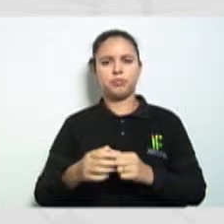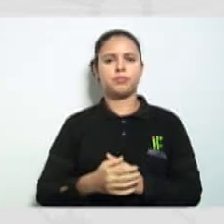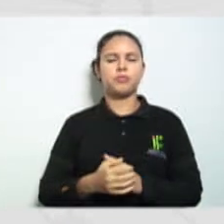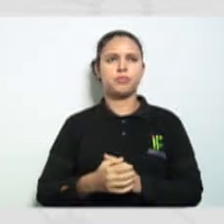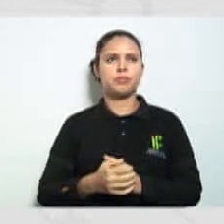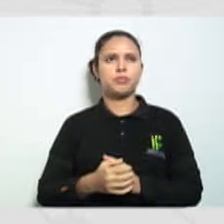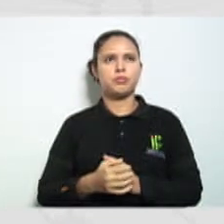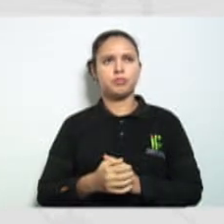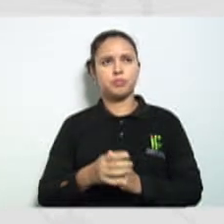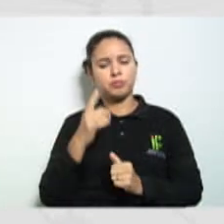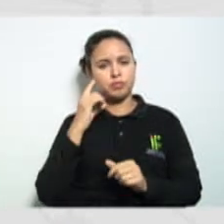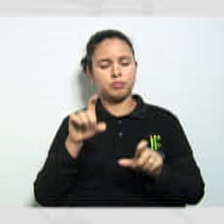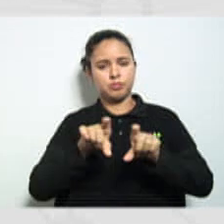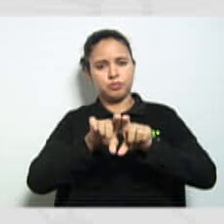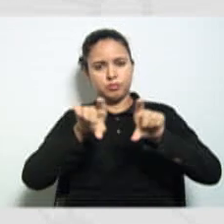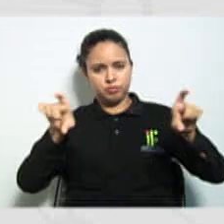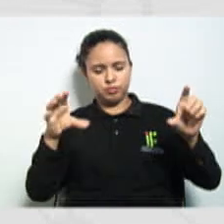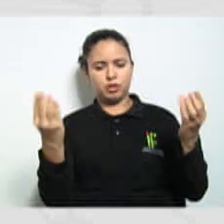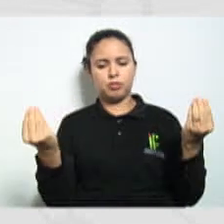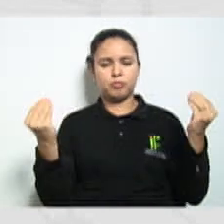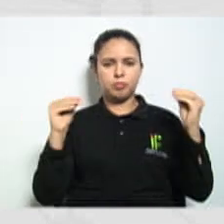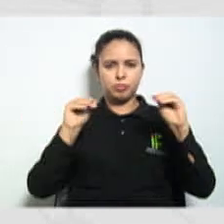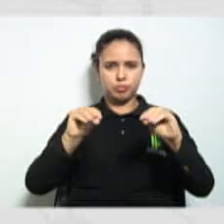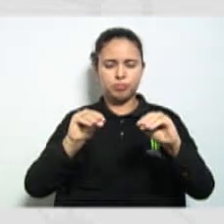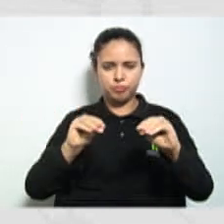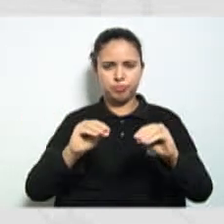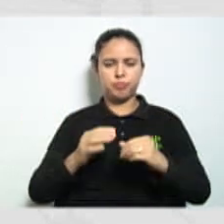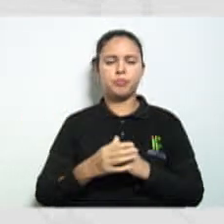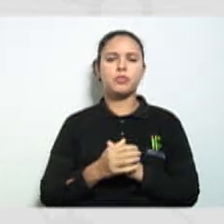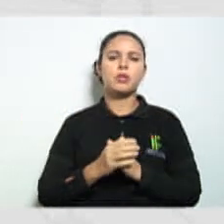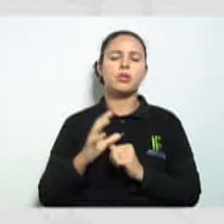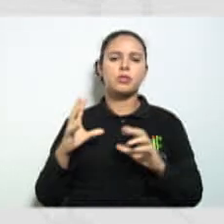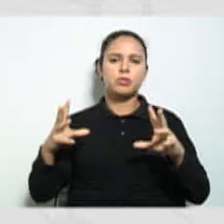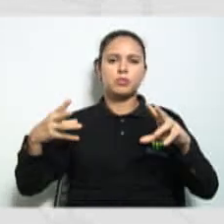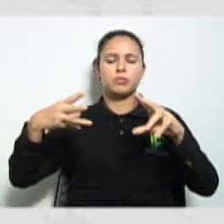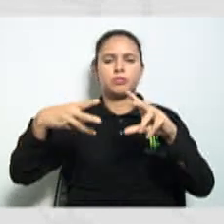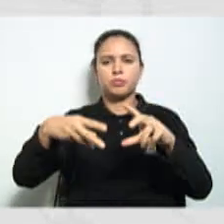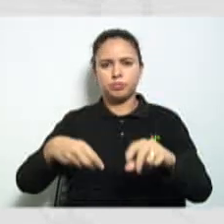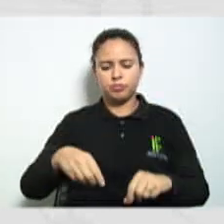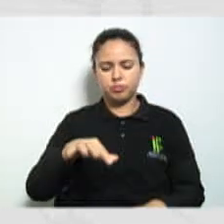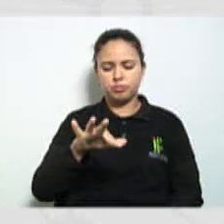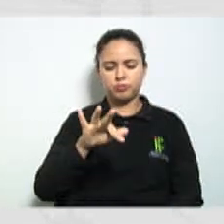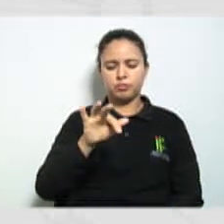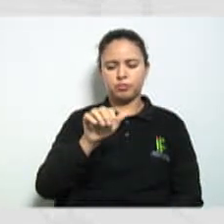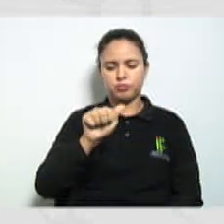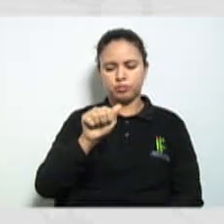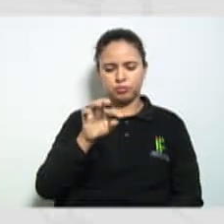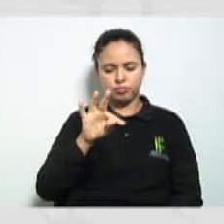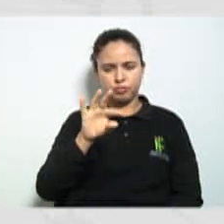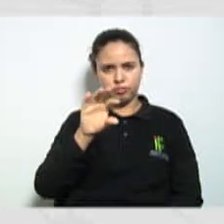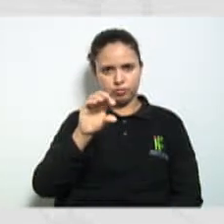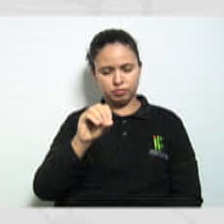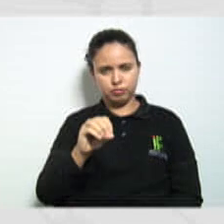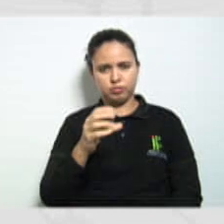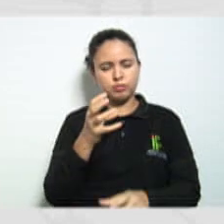Fórmulas de lançamento. Todo fato contábil origina um lançamento contábil. Para registrar